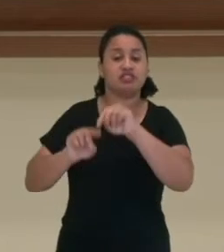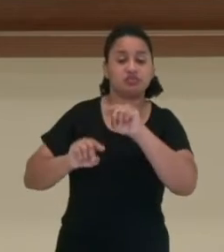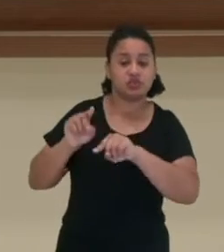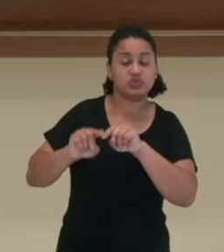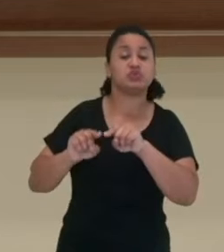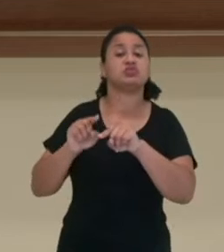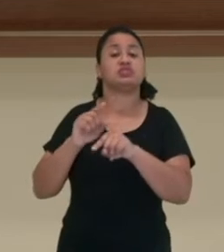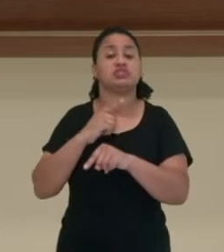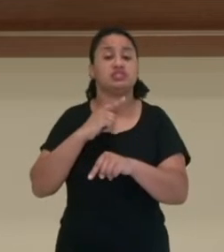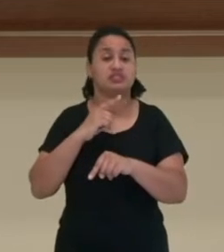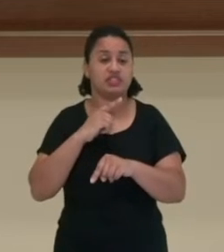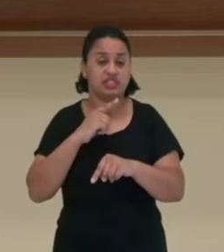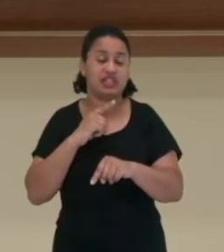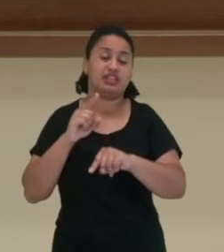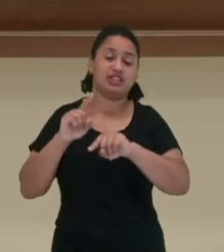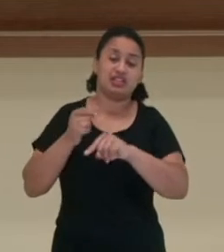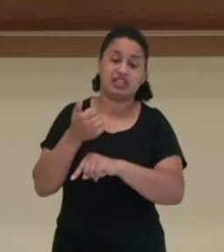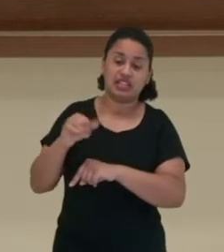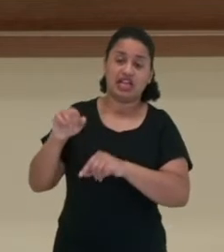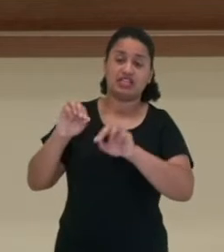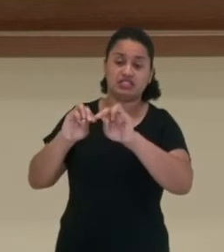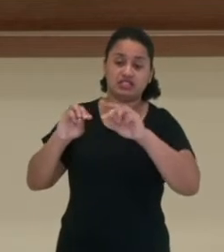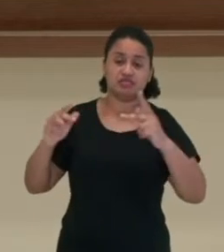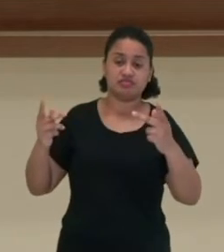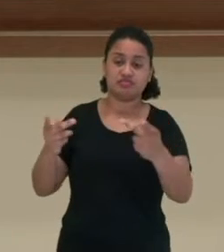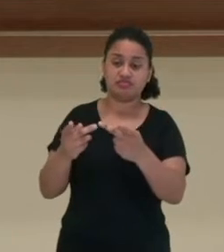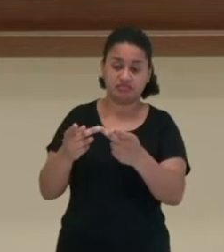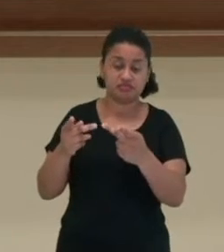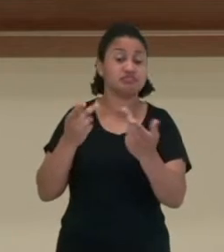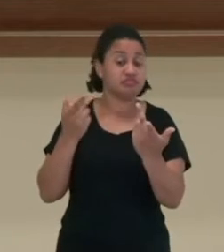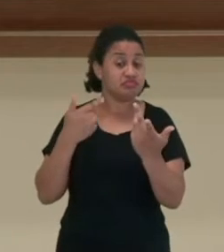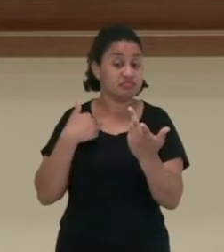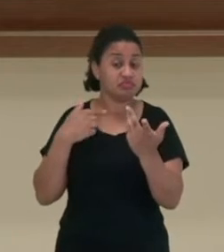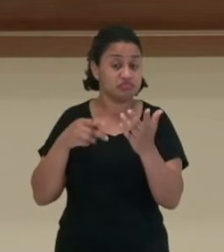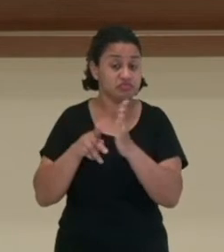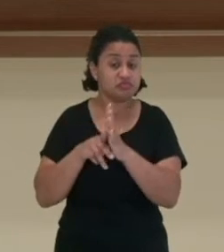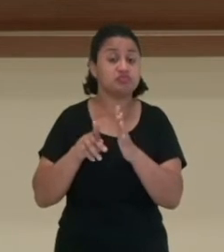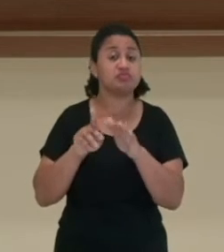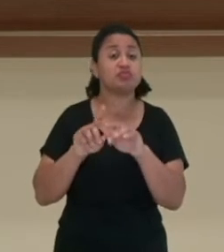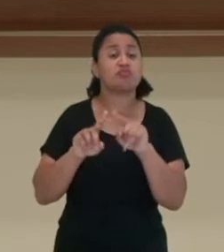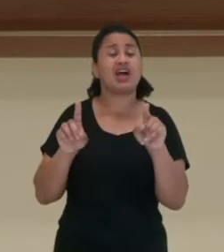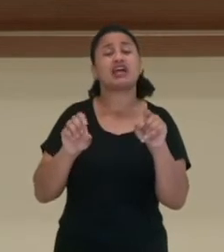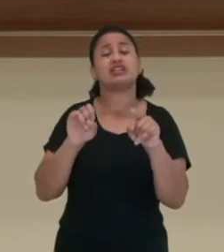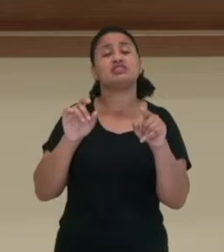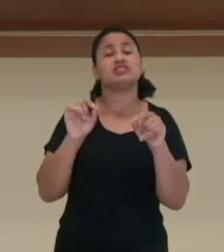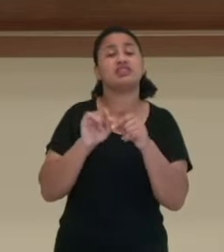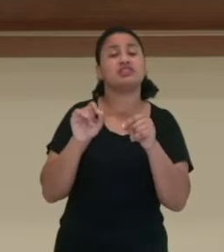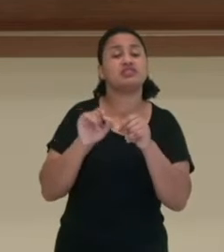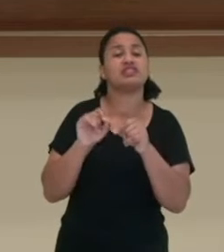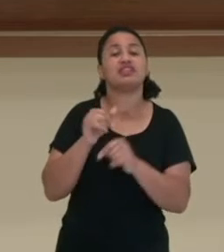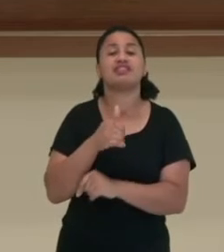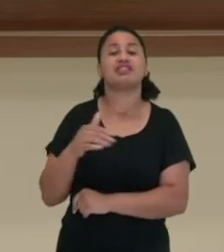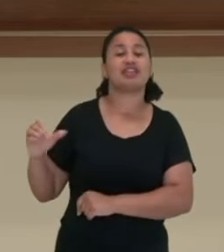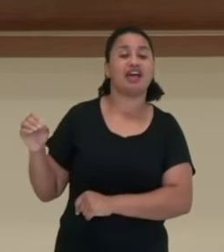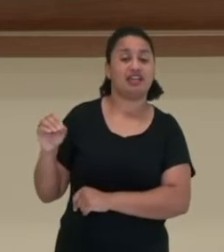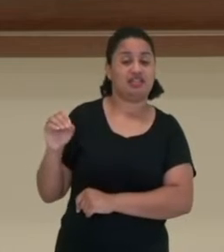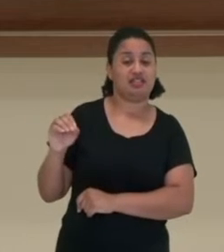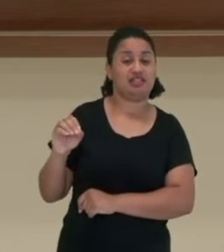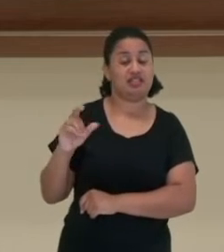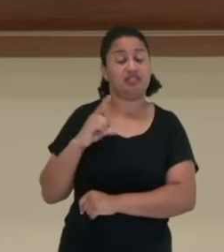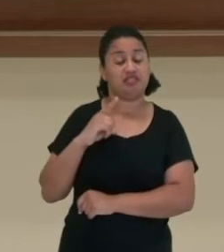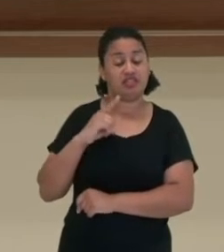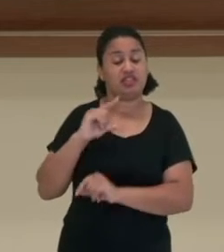ter 10 matérias-primas, referente a 10 matérias-primas. Agora, se você vai fabricar 100, você vai